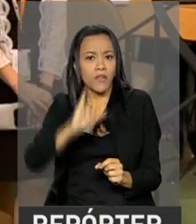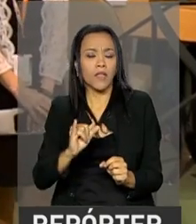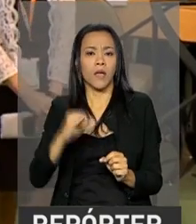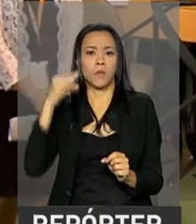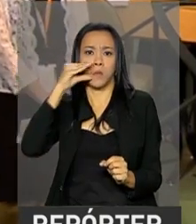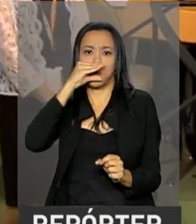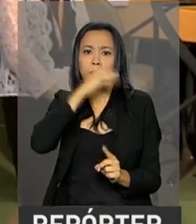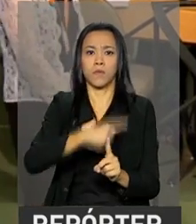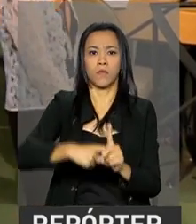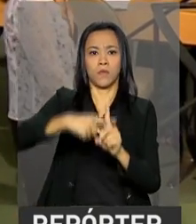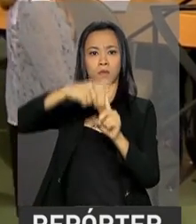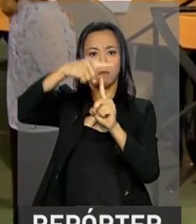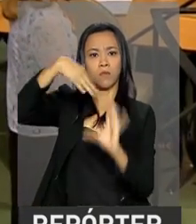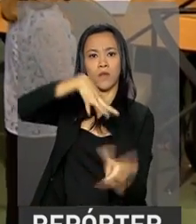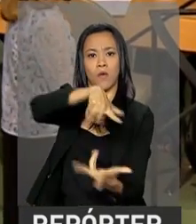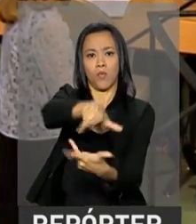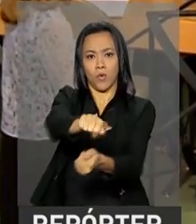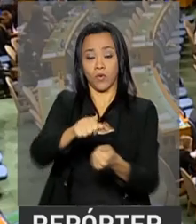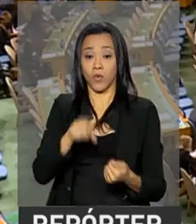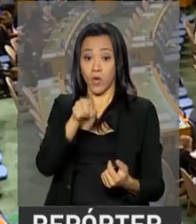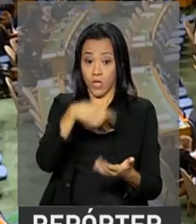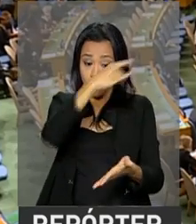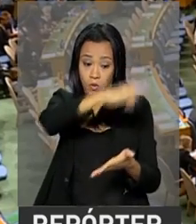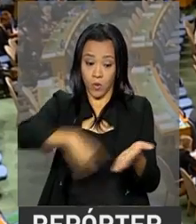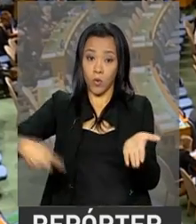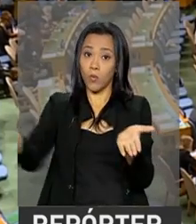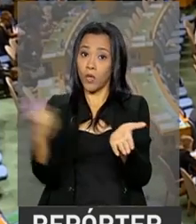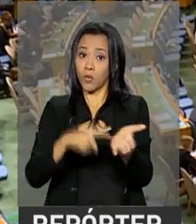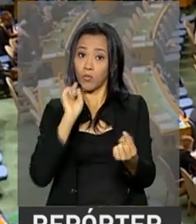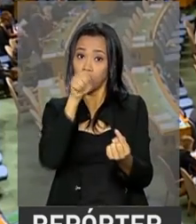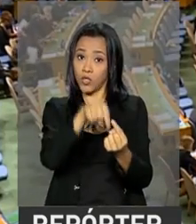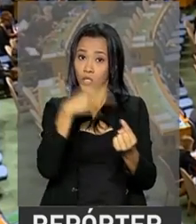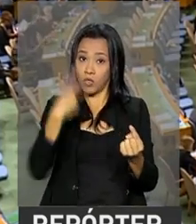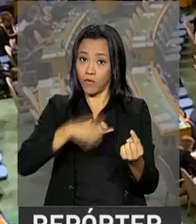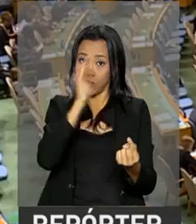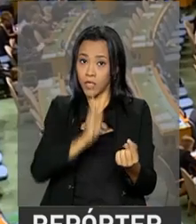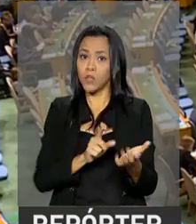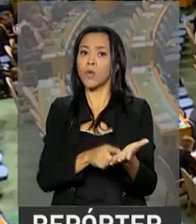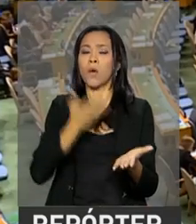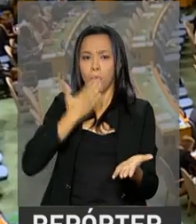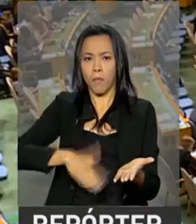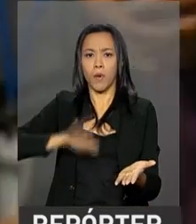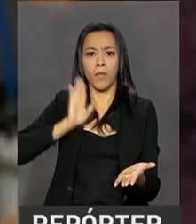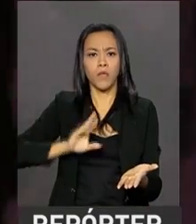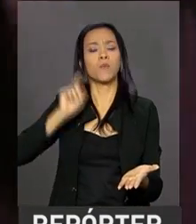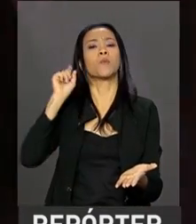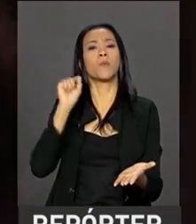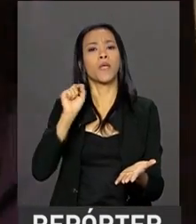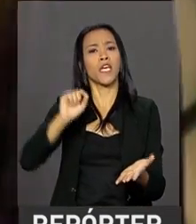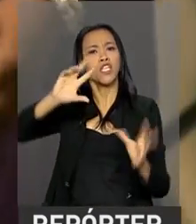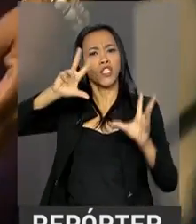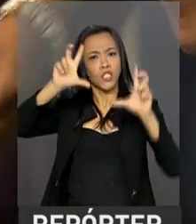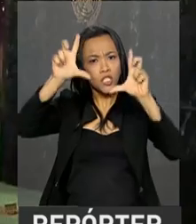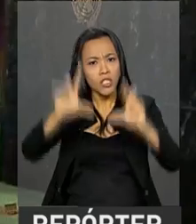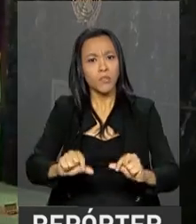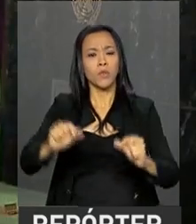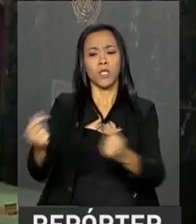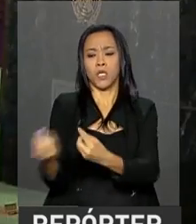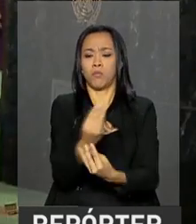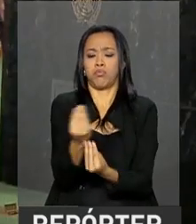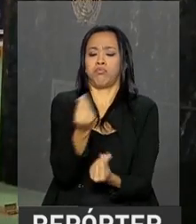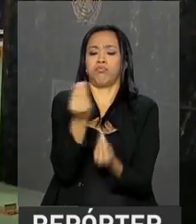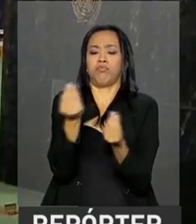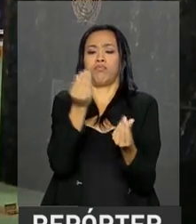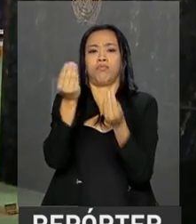global no documento como meta individual o Brasil se compromete a cortar as emissões de gases do efeito